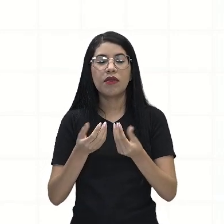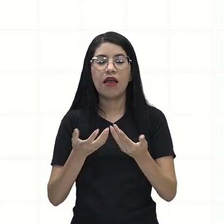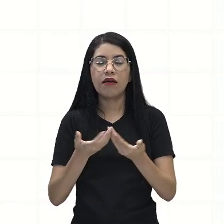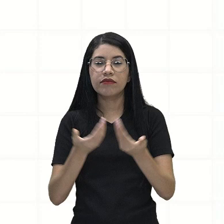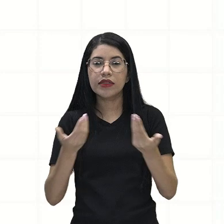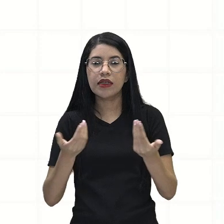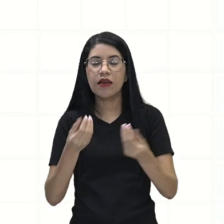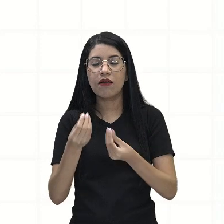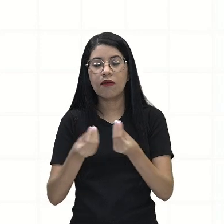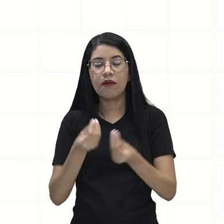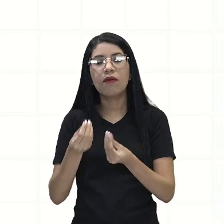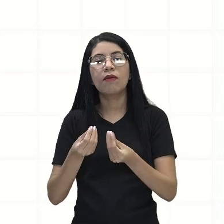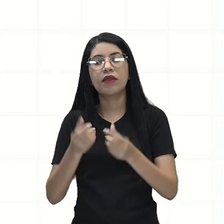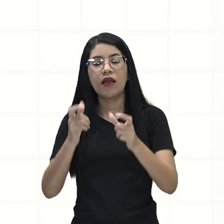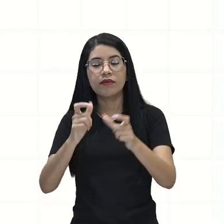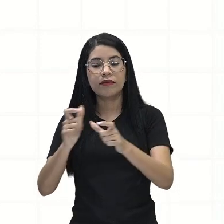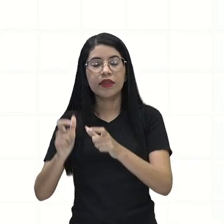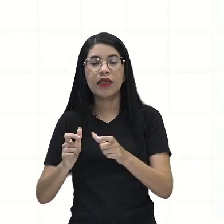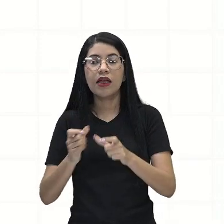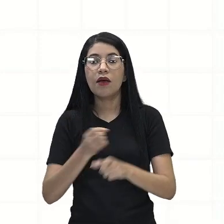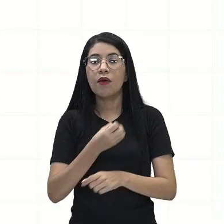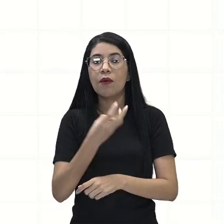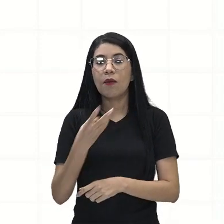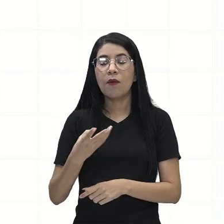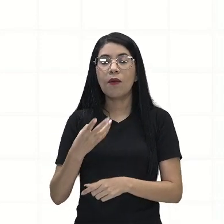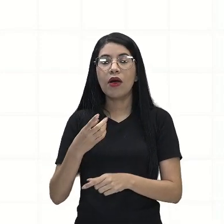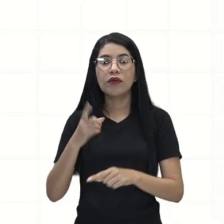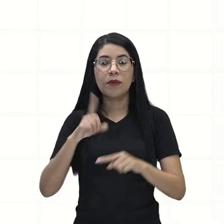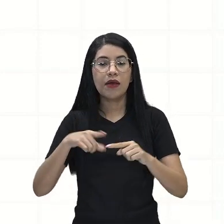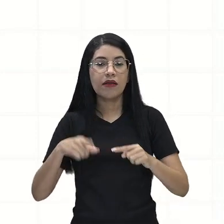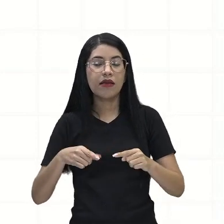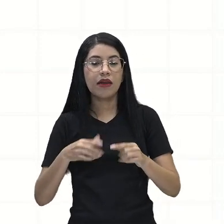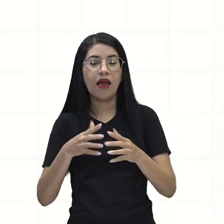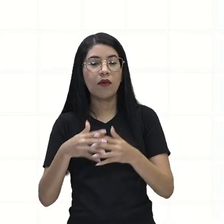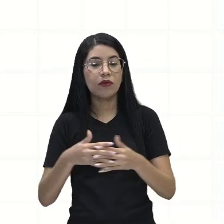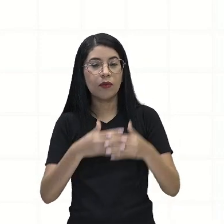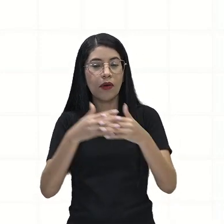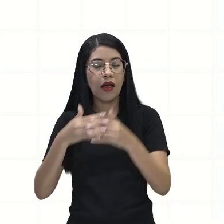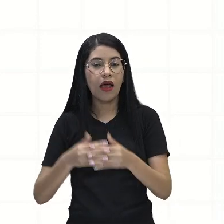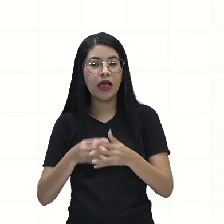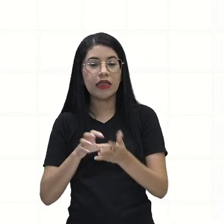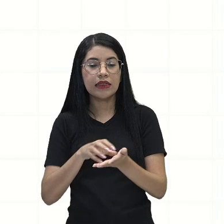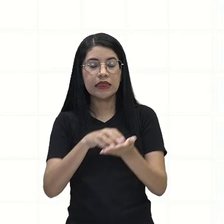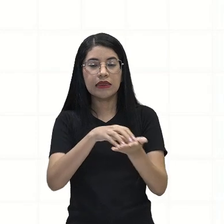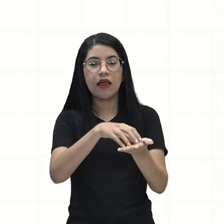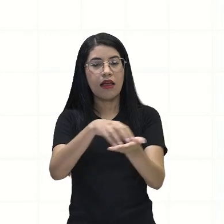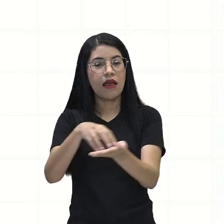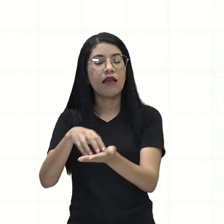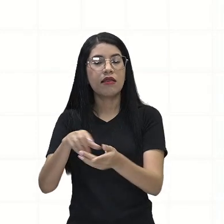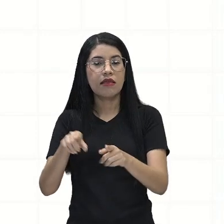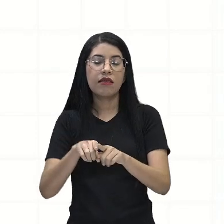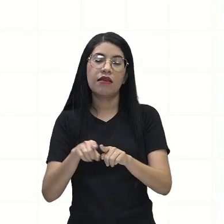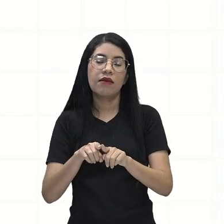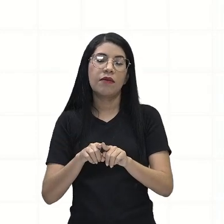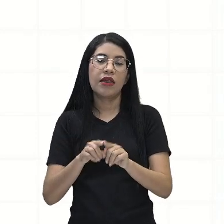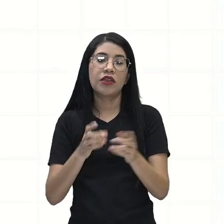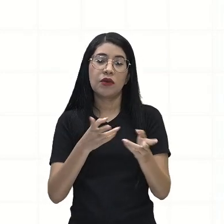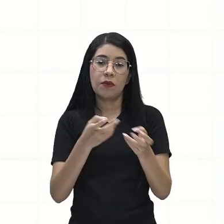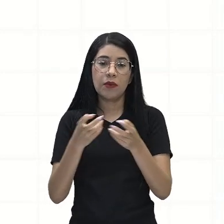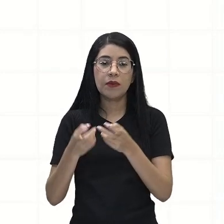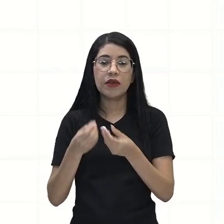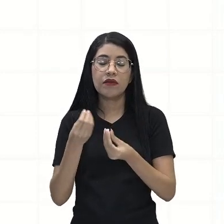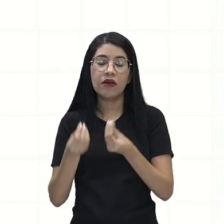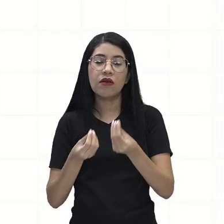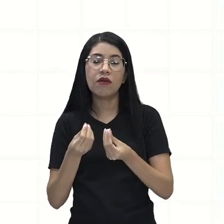maior quantidade de cargas, né, onde é que é transportado. Então, tudo isso a gente pode observar, né,